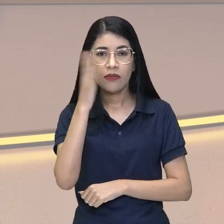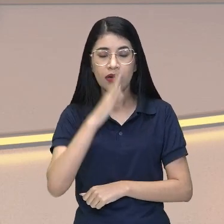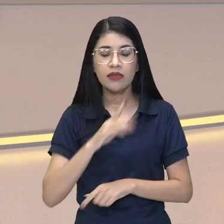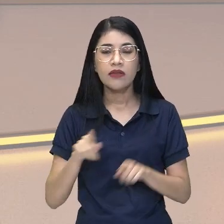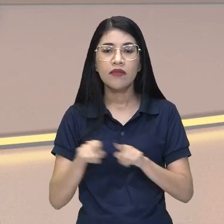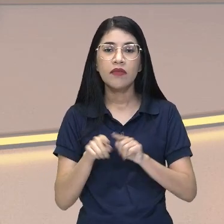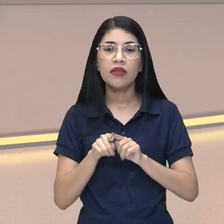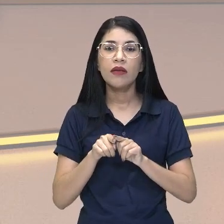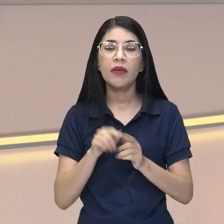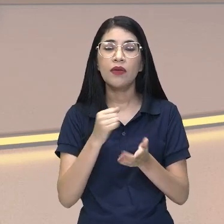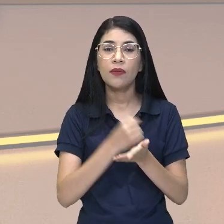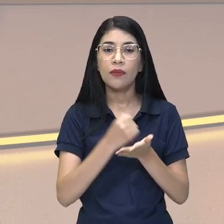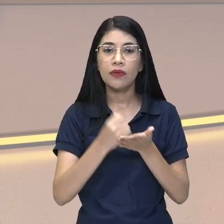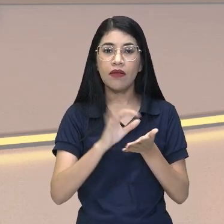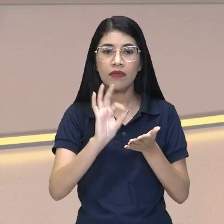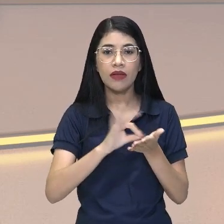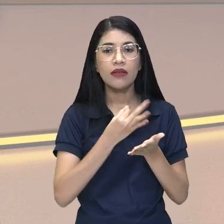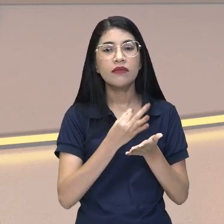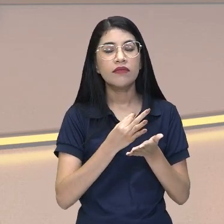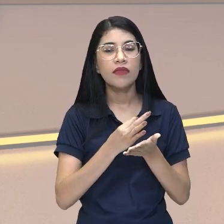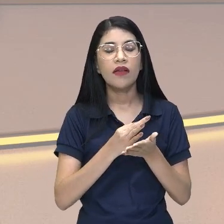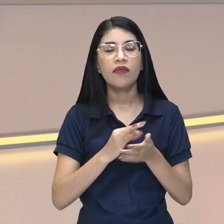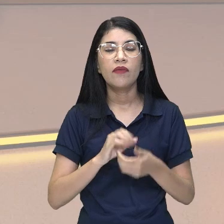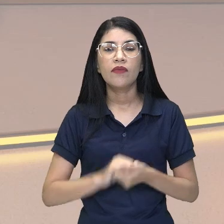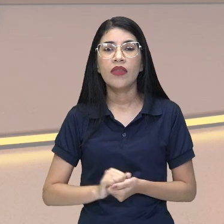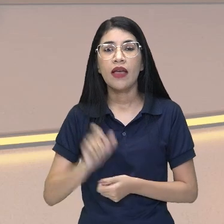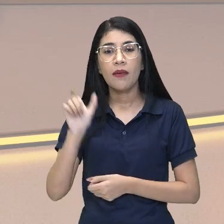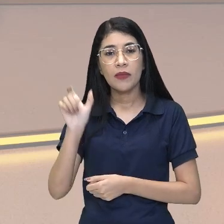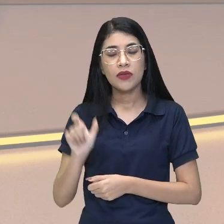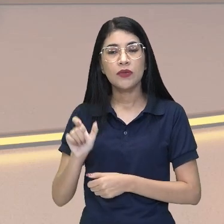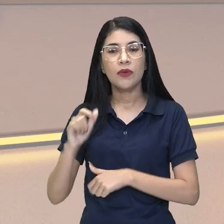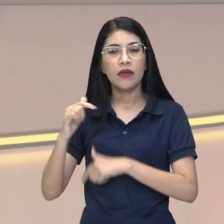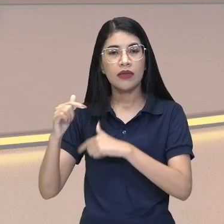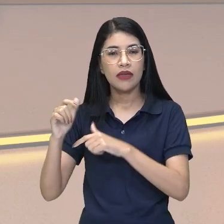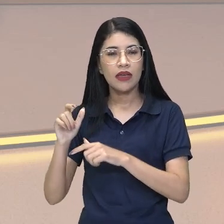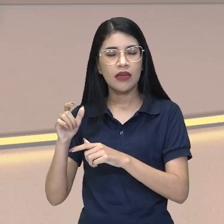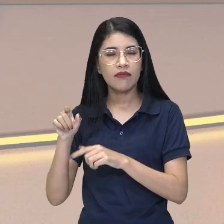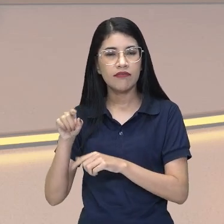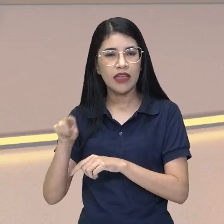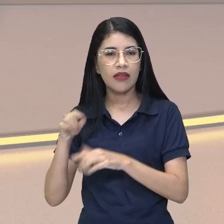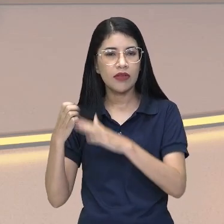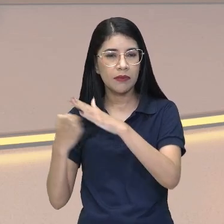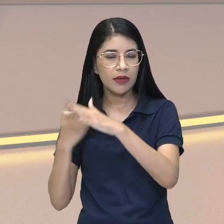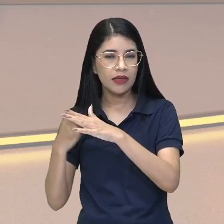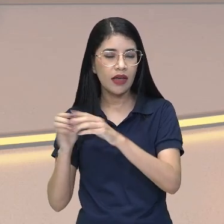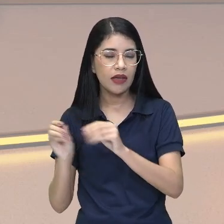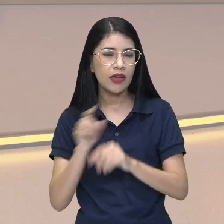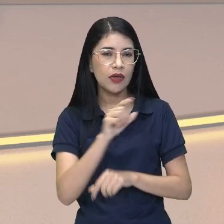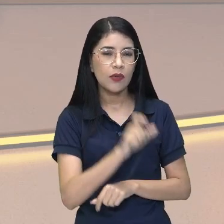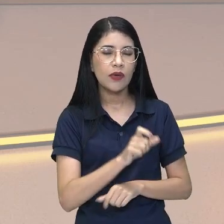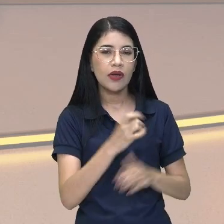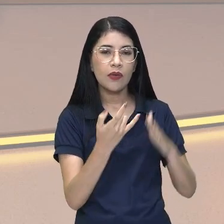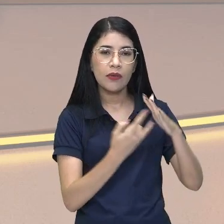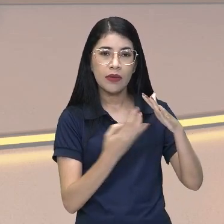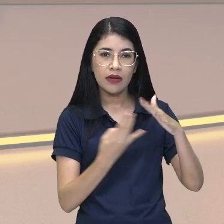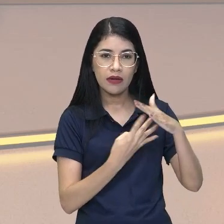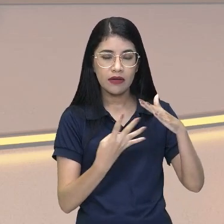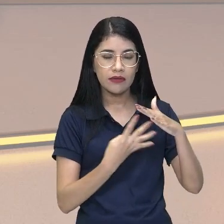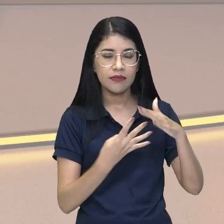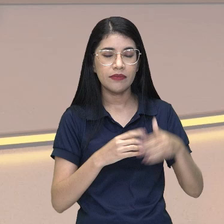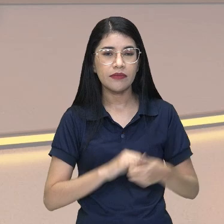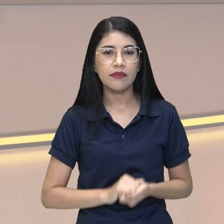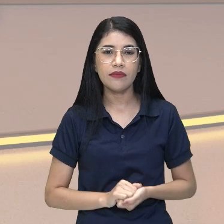assinatura de contrato entre o empregador e o imigrante. Então, o governo fazia esse meio de campo aí,